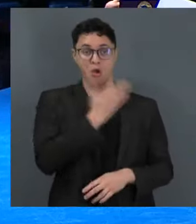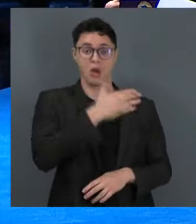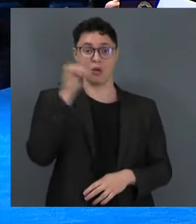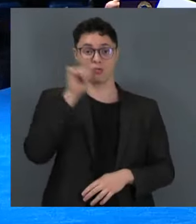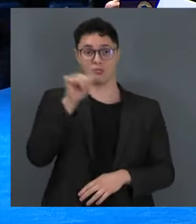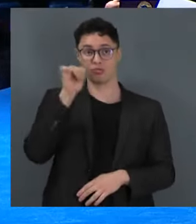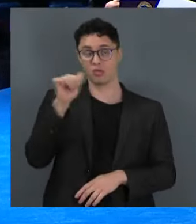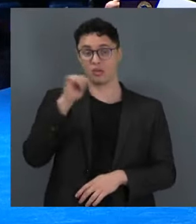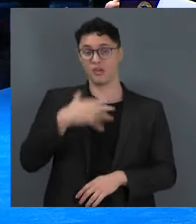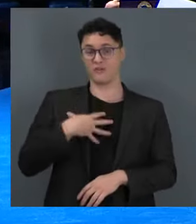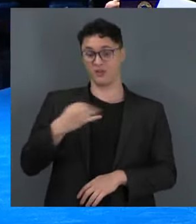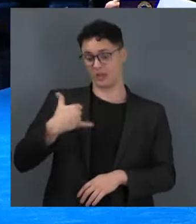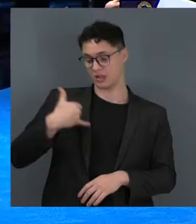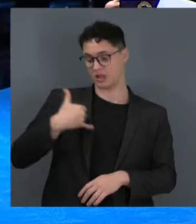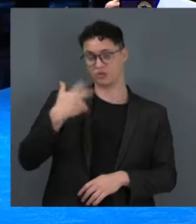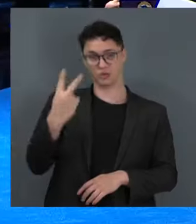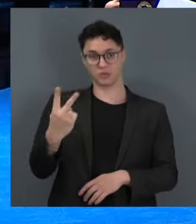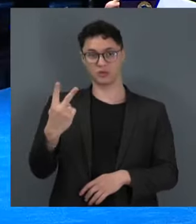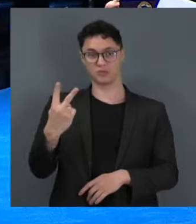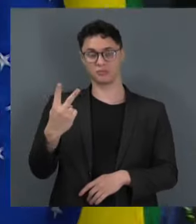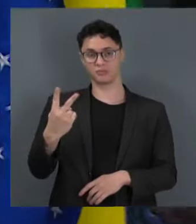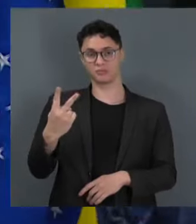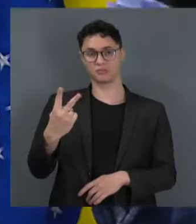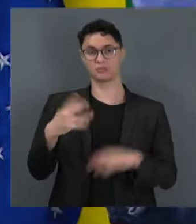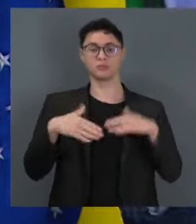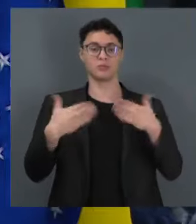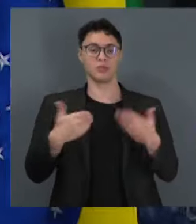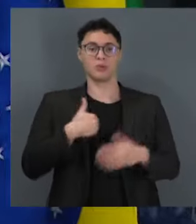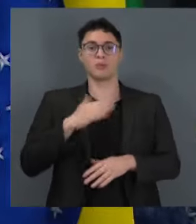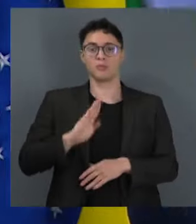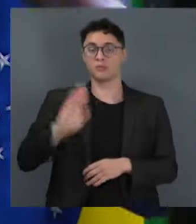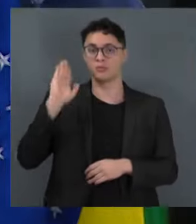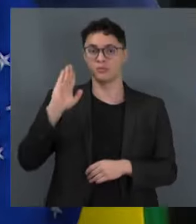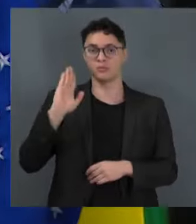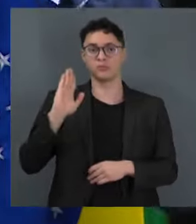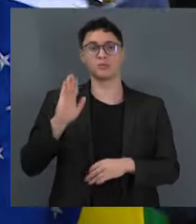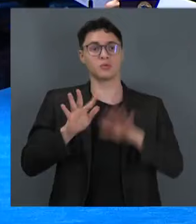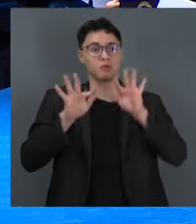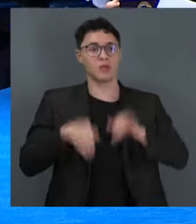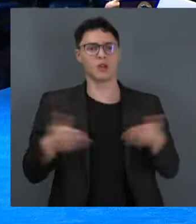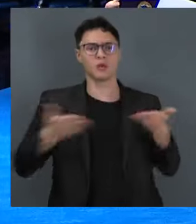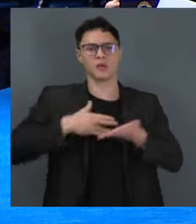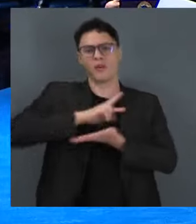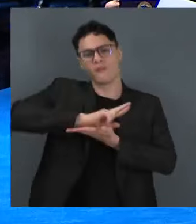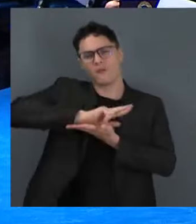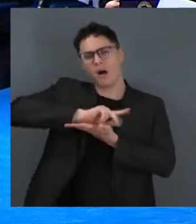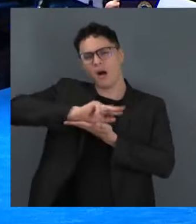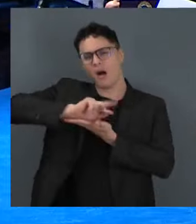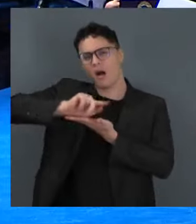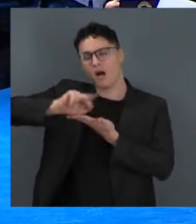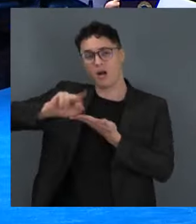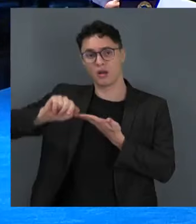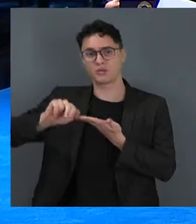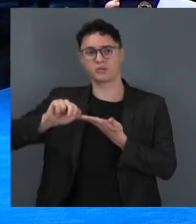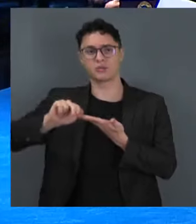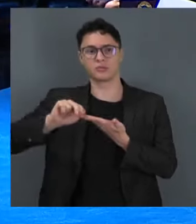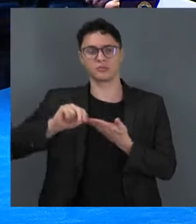2 anos e meio senhor presidente como eu prometi vou encerrar são vários vários casos